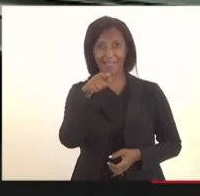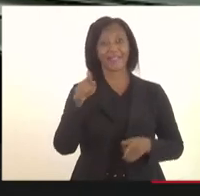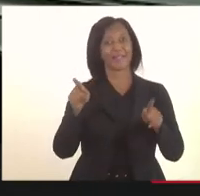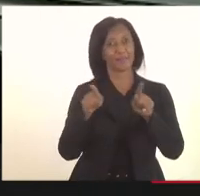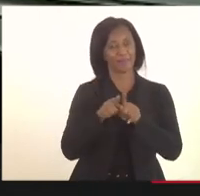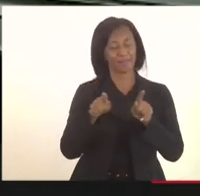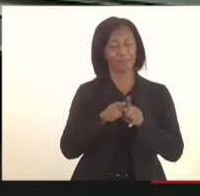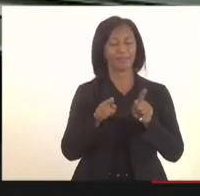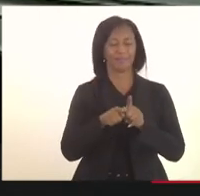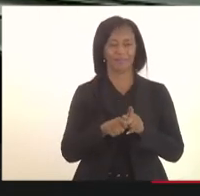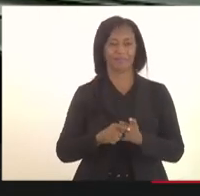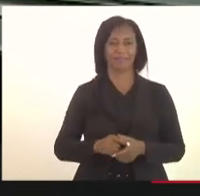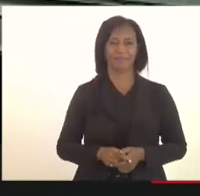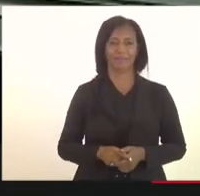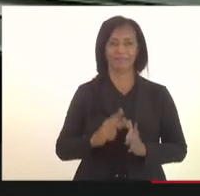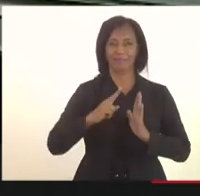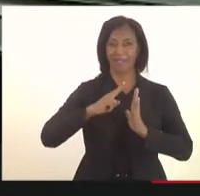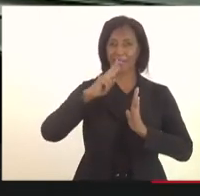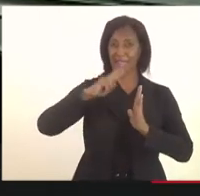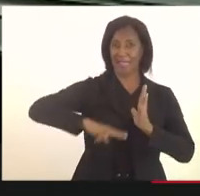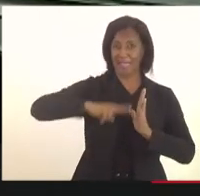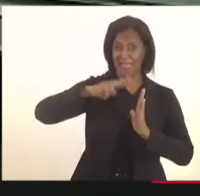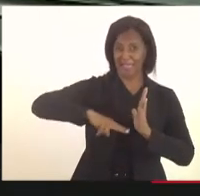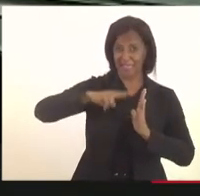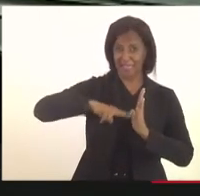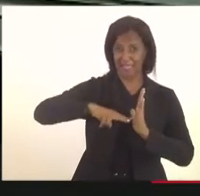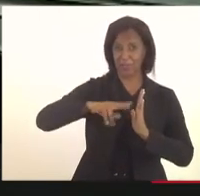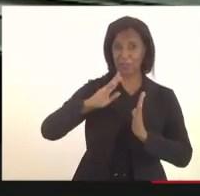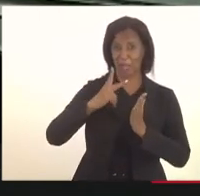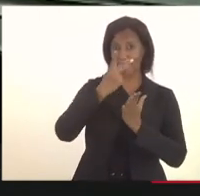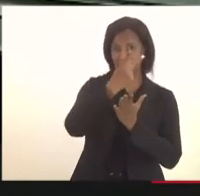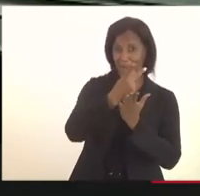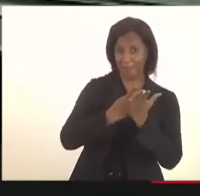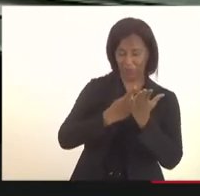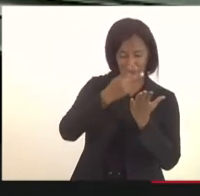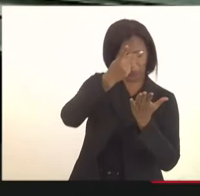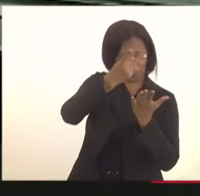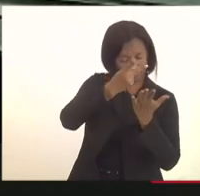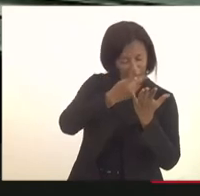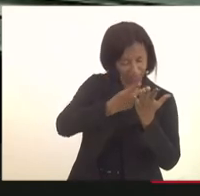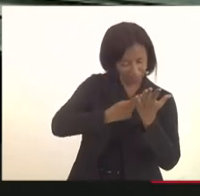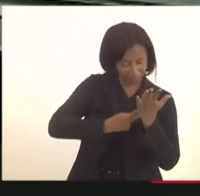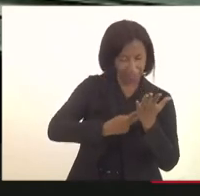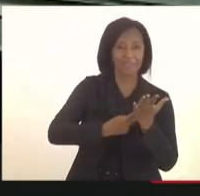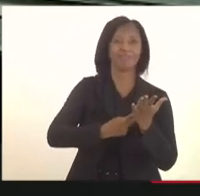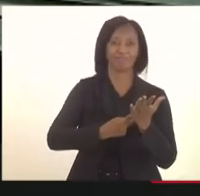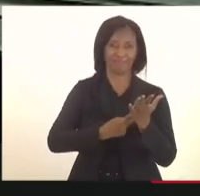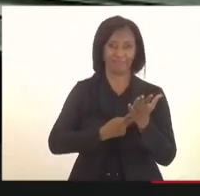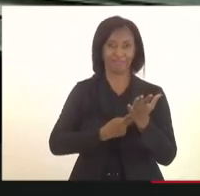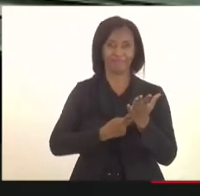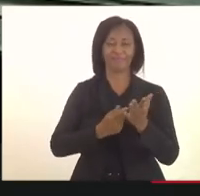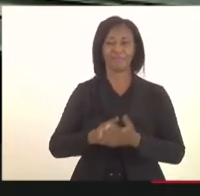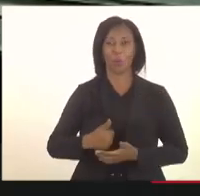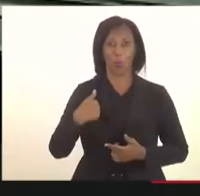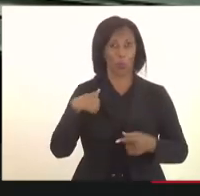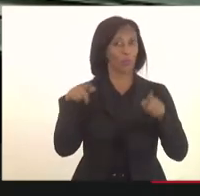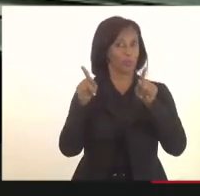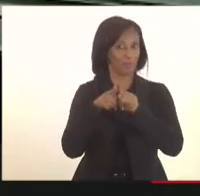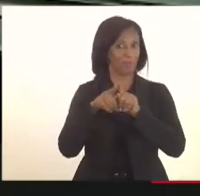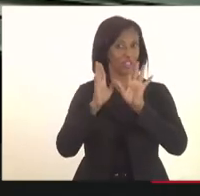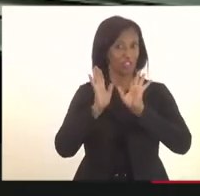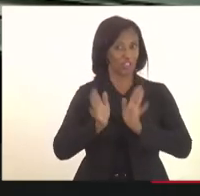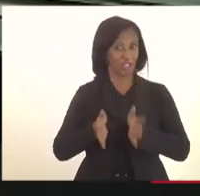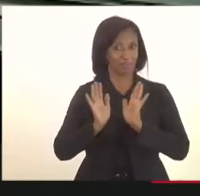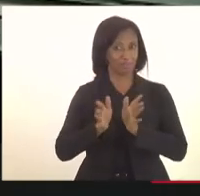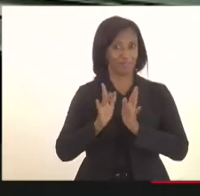ter lido detalhadamente a pauta, tenho certeza, como eu também o fiz,